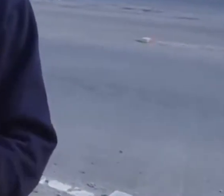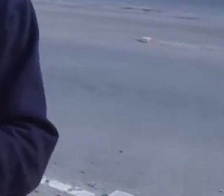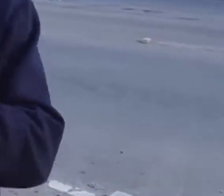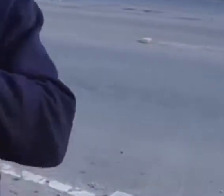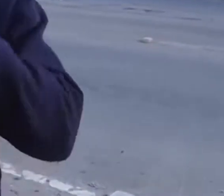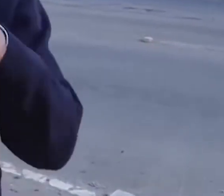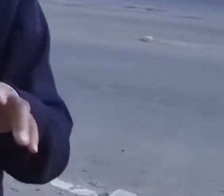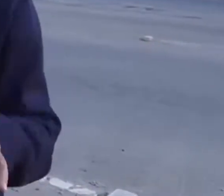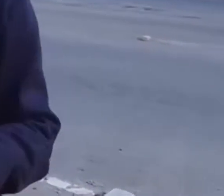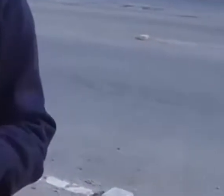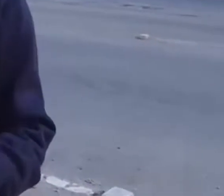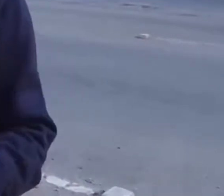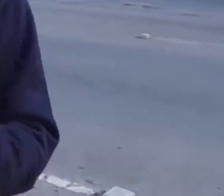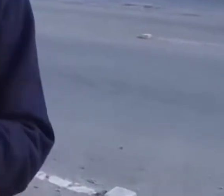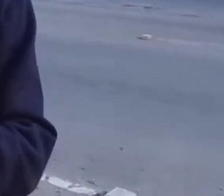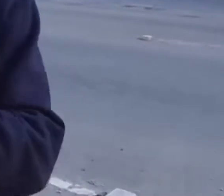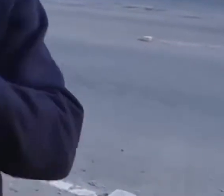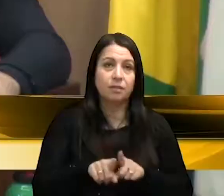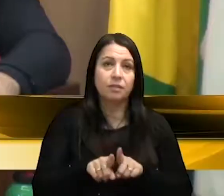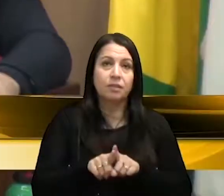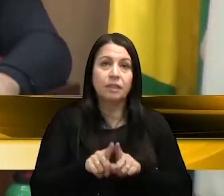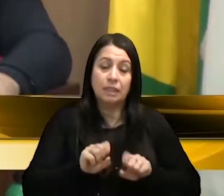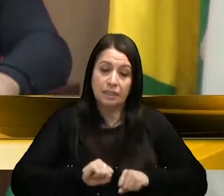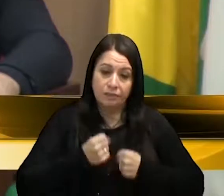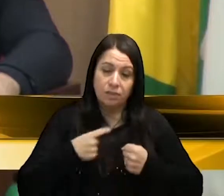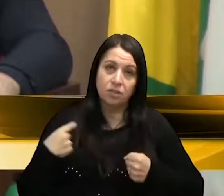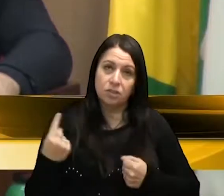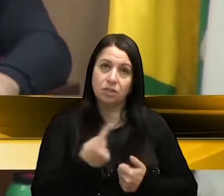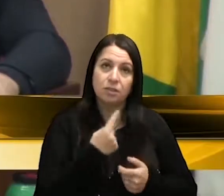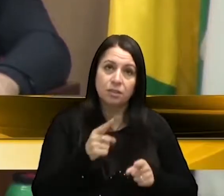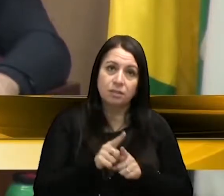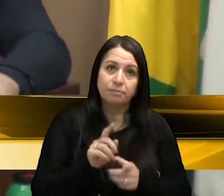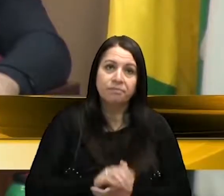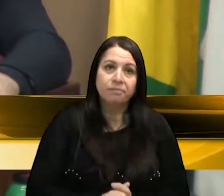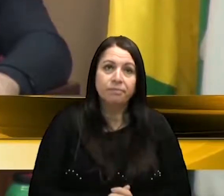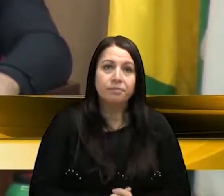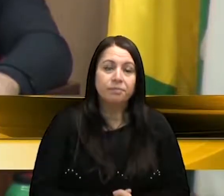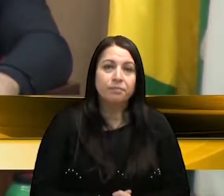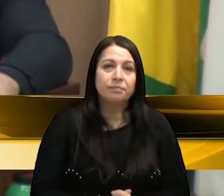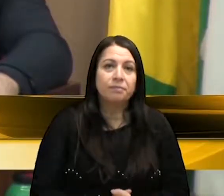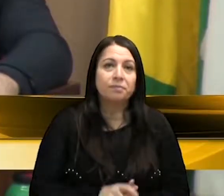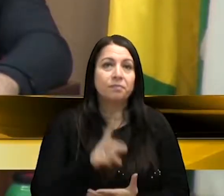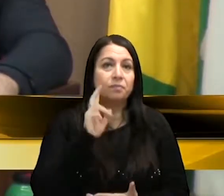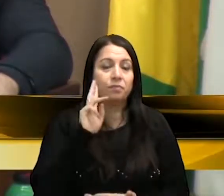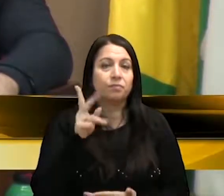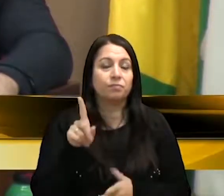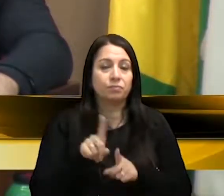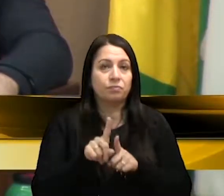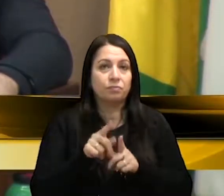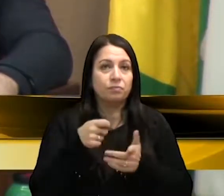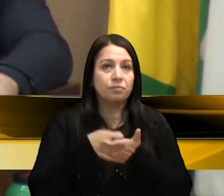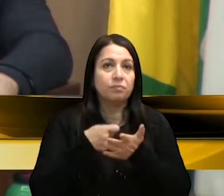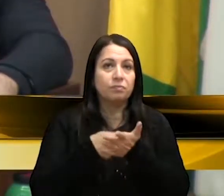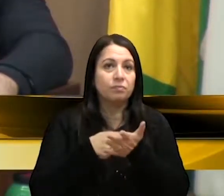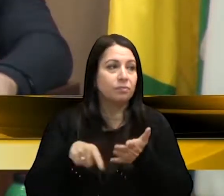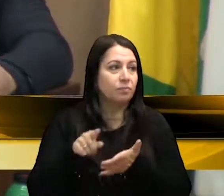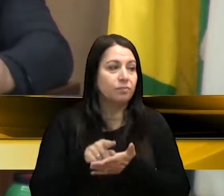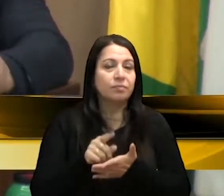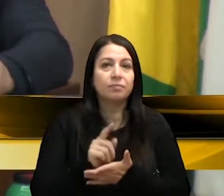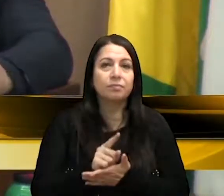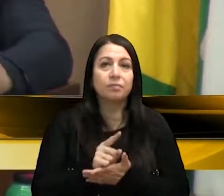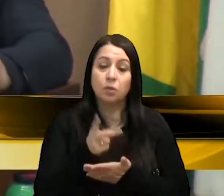dar um corretivo no líder comunitário. O motivo seria a postura crítica de Marciano em relação à